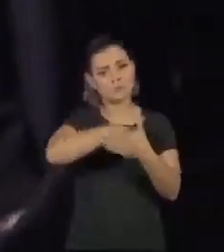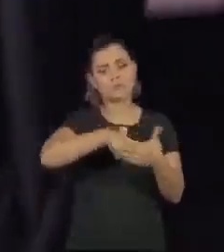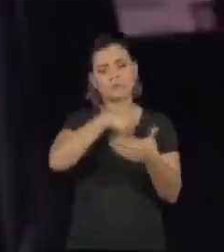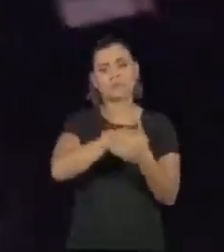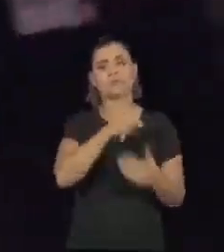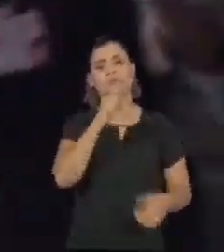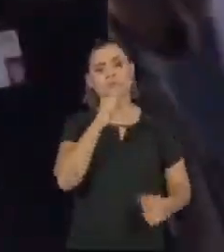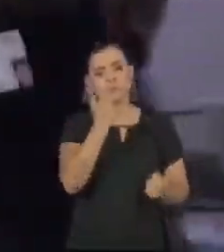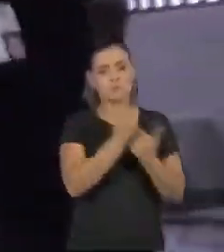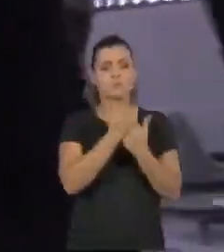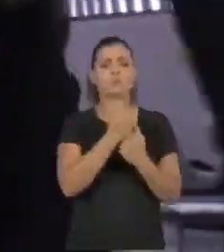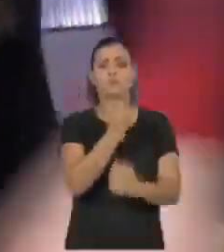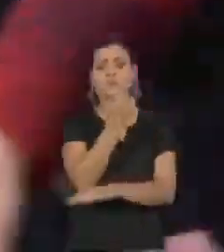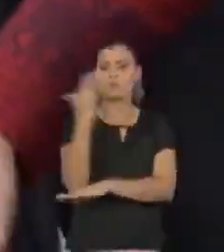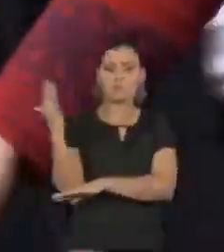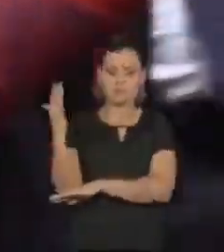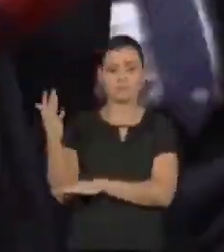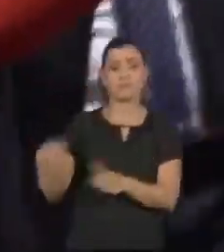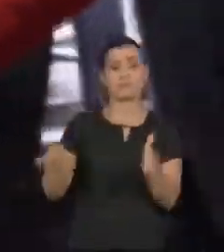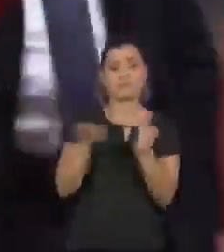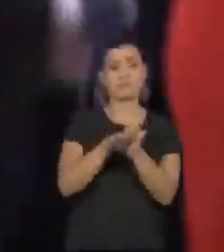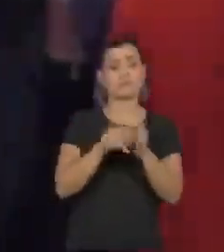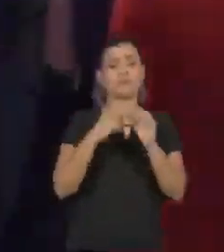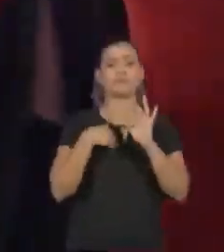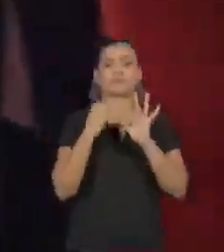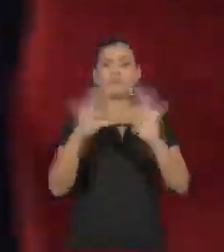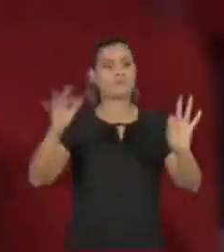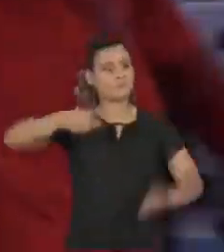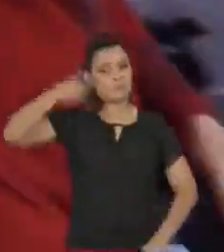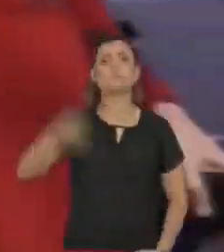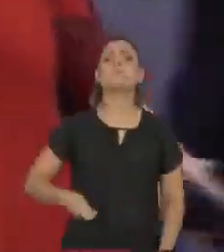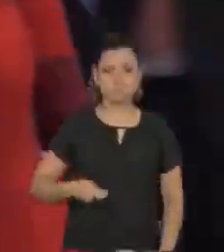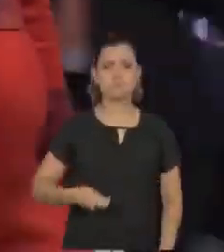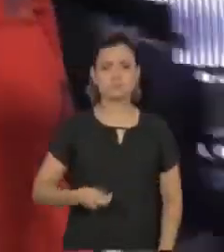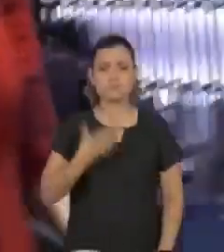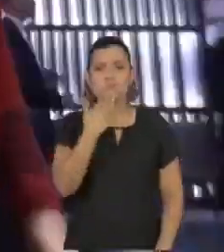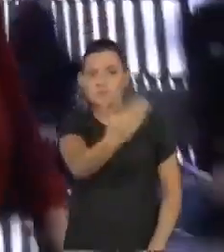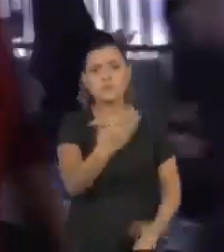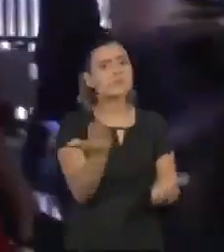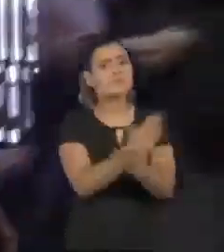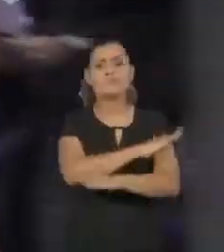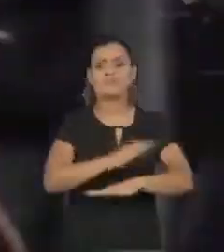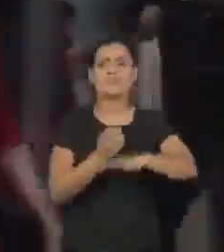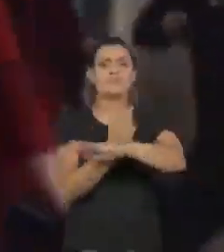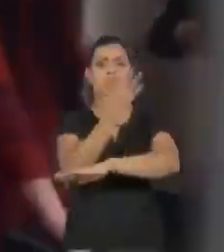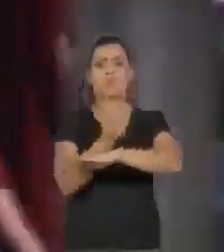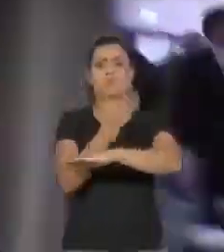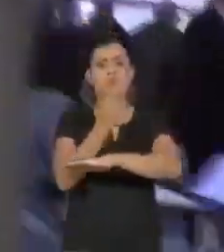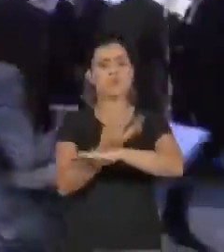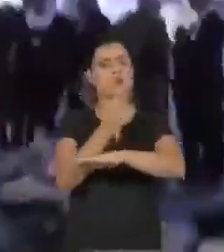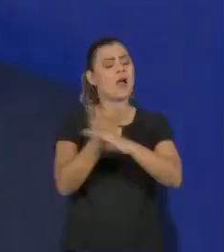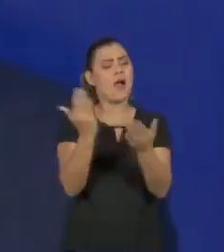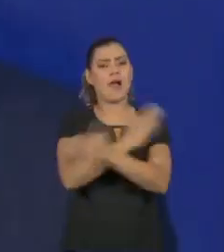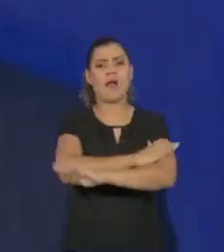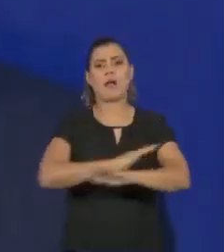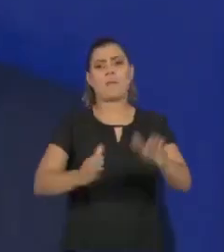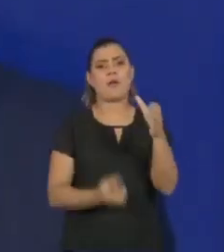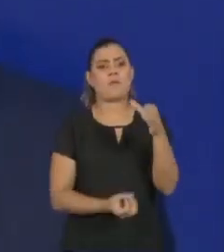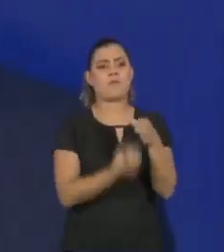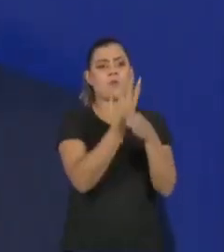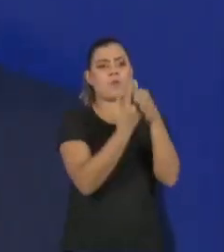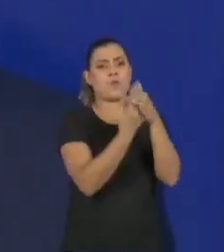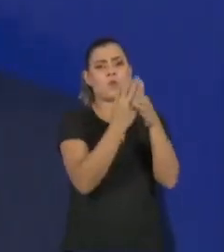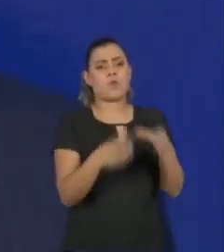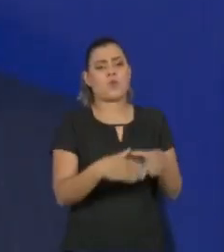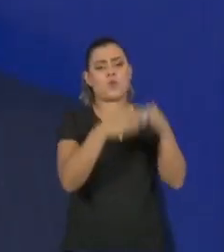ambiente, chegou ao Fórum de Davos com uma mensagem radical, que pede o fim do uso de combustíveis fósseis. O